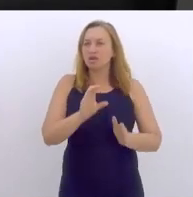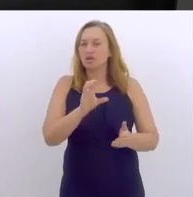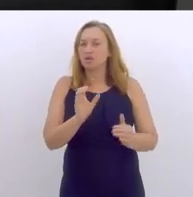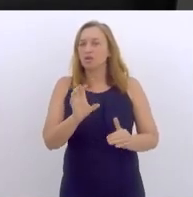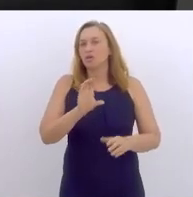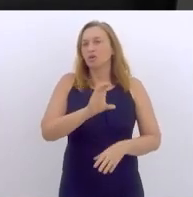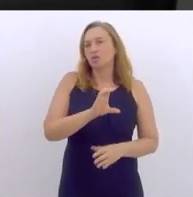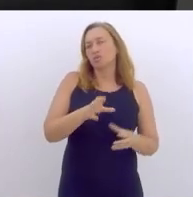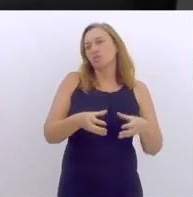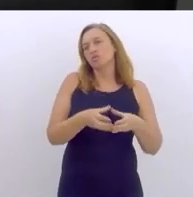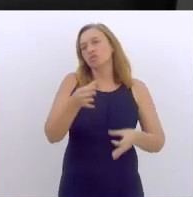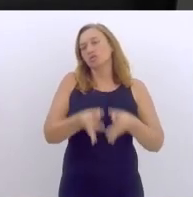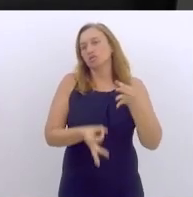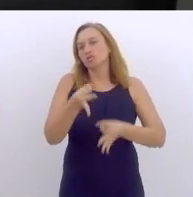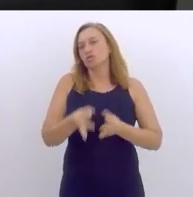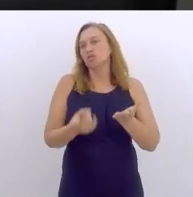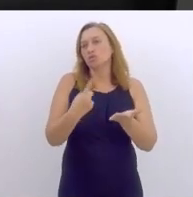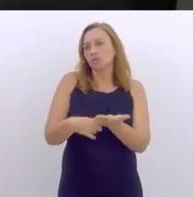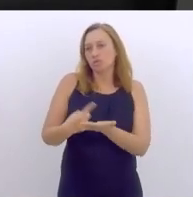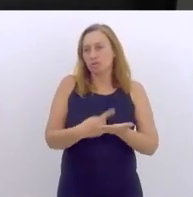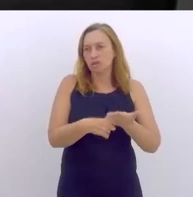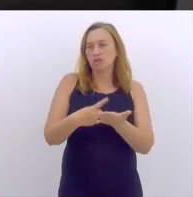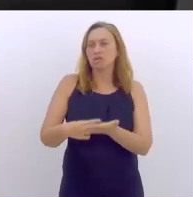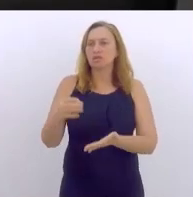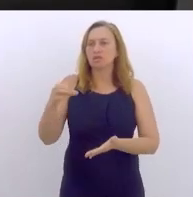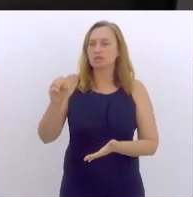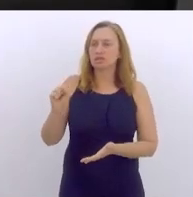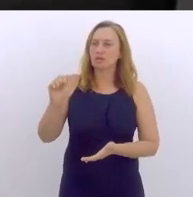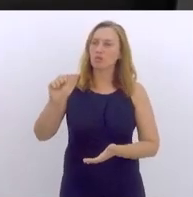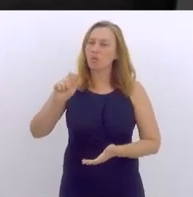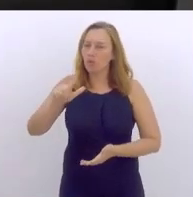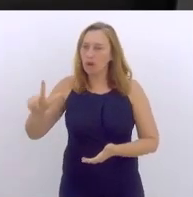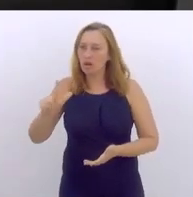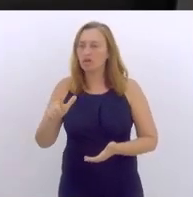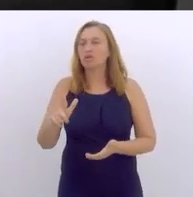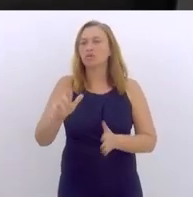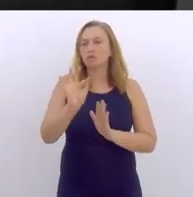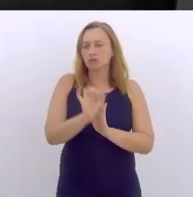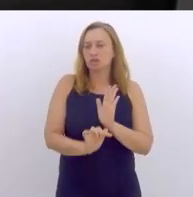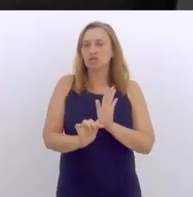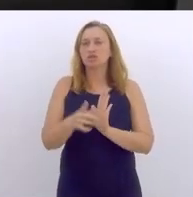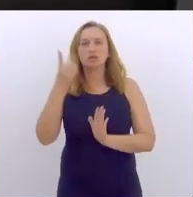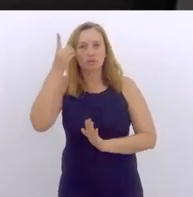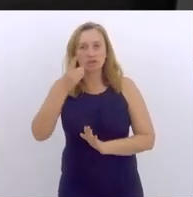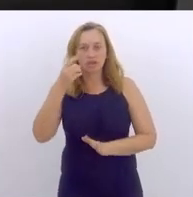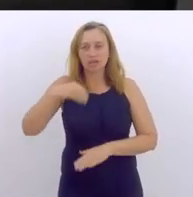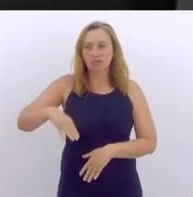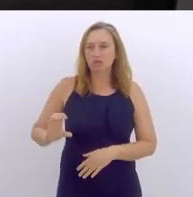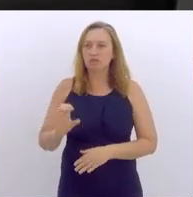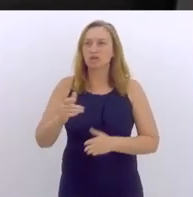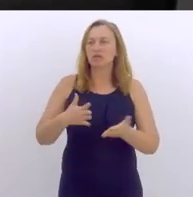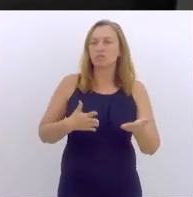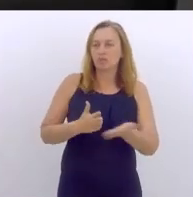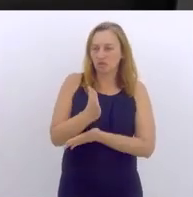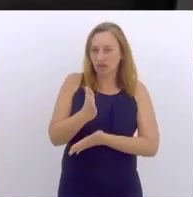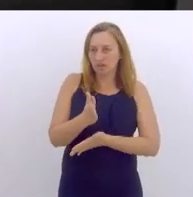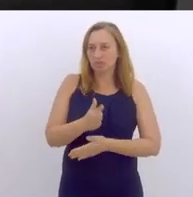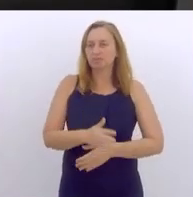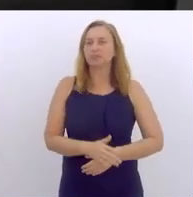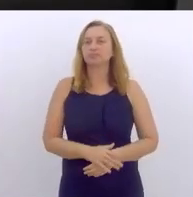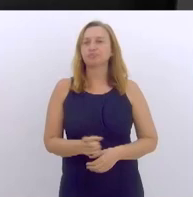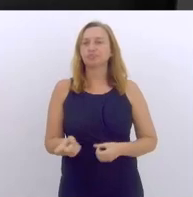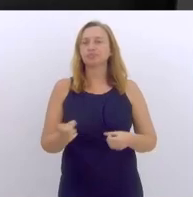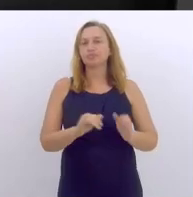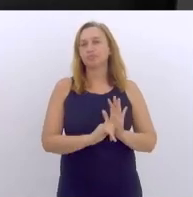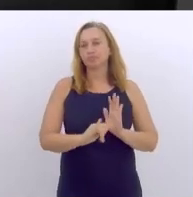Justiça, acordada com Samuel, o texto com o deputado Carlos Domingos. Senhores que aprovam, permaneçam como estão. Aprovado,